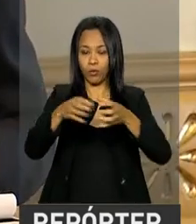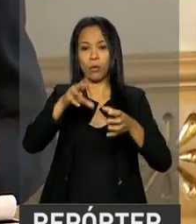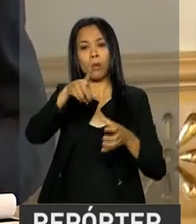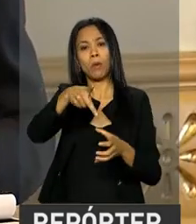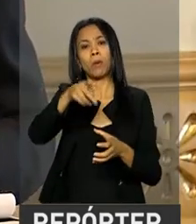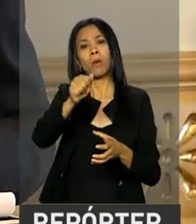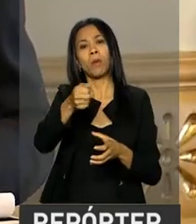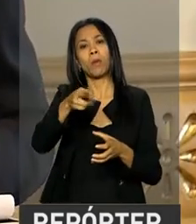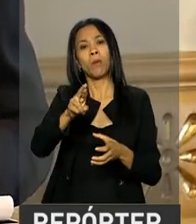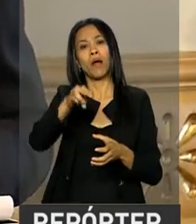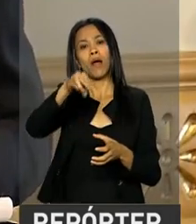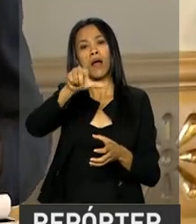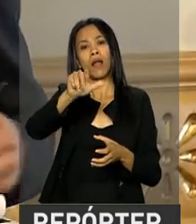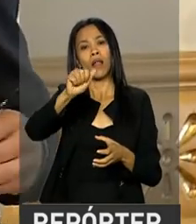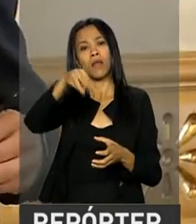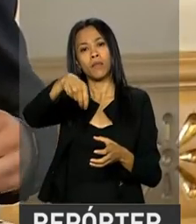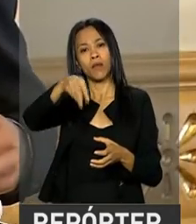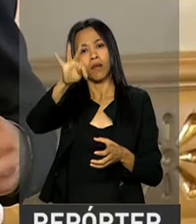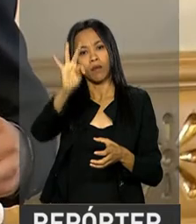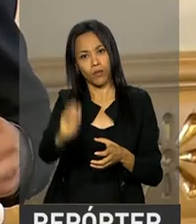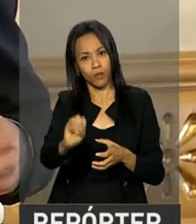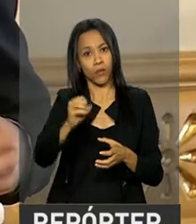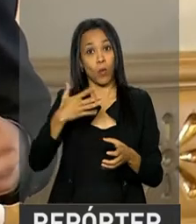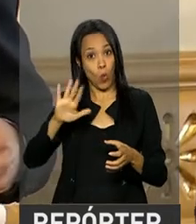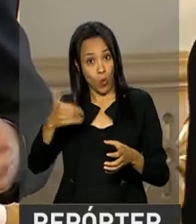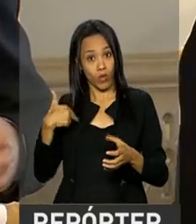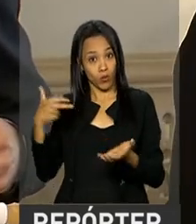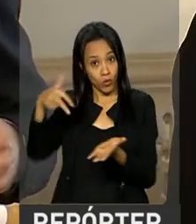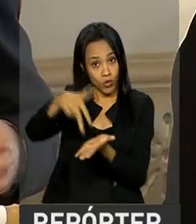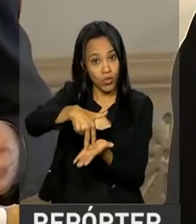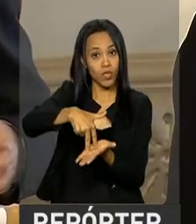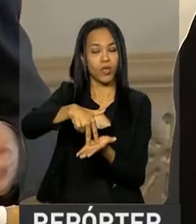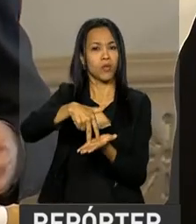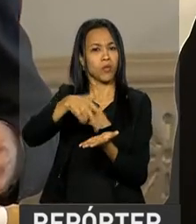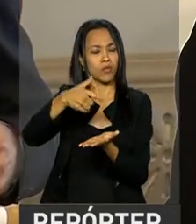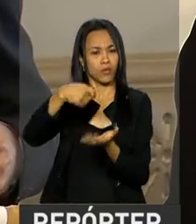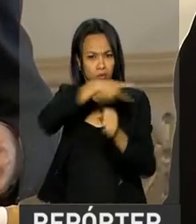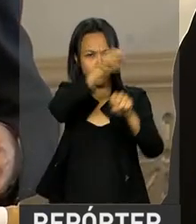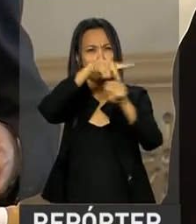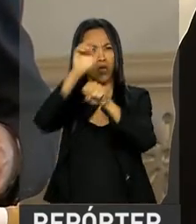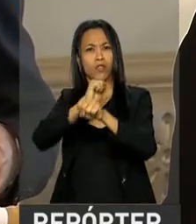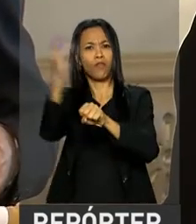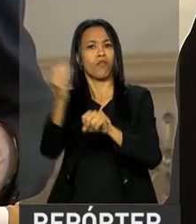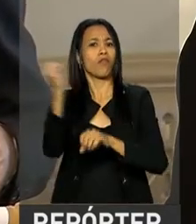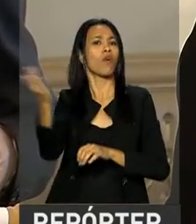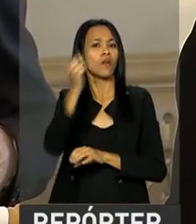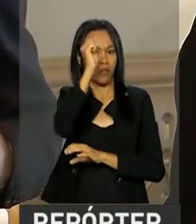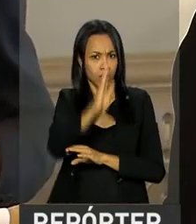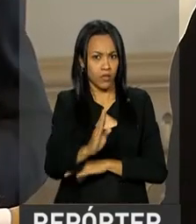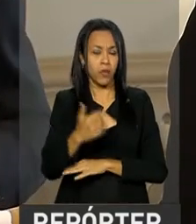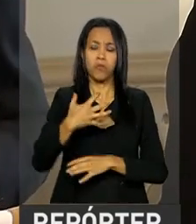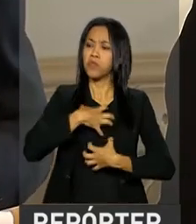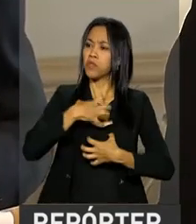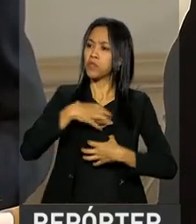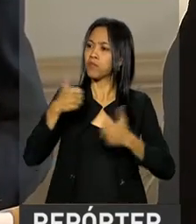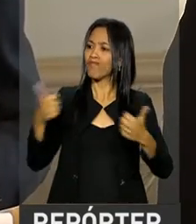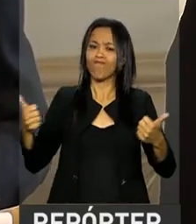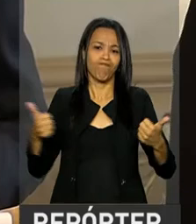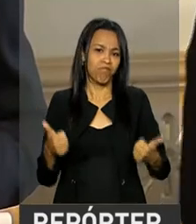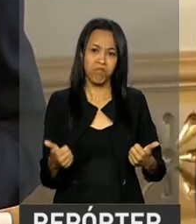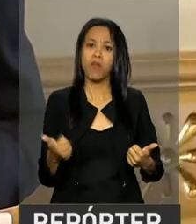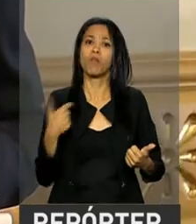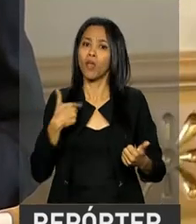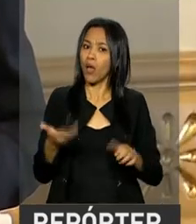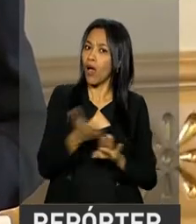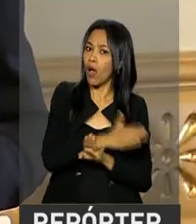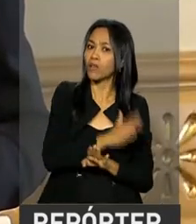dizer que toda ocasião em que chego a um parlamento, nos países estrangeiros, eu me sinto muito à vontade, porque